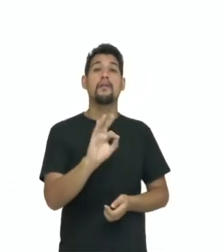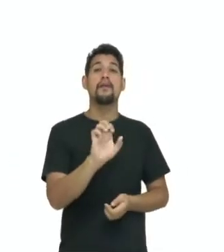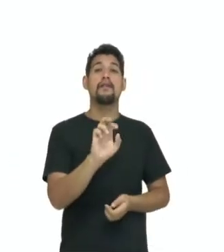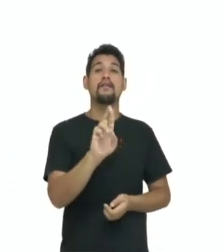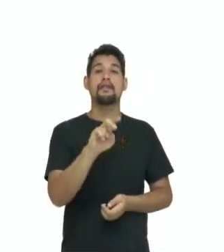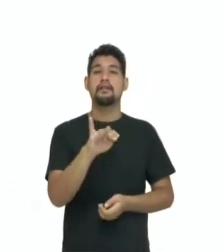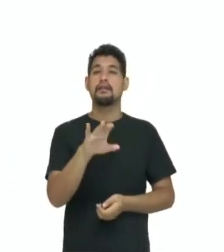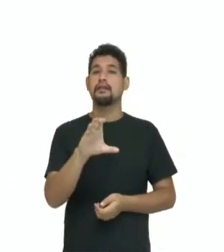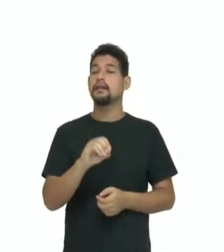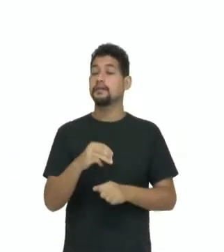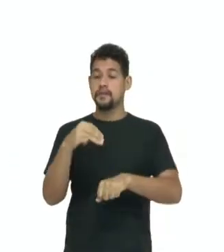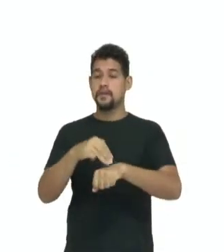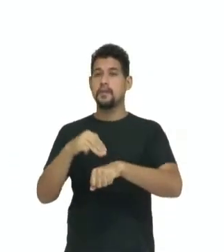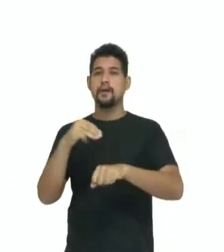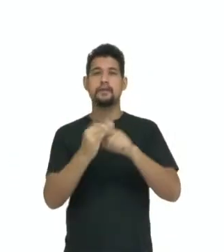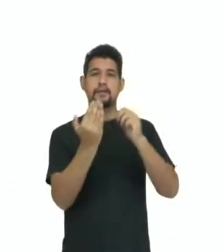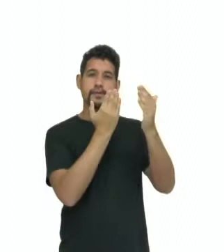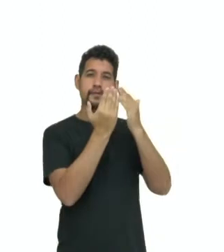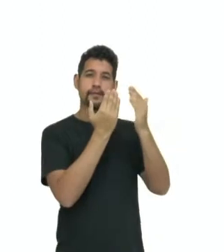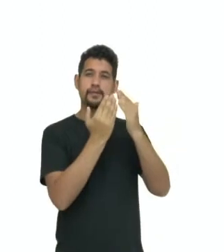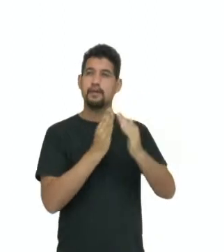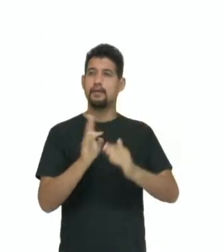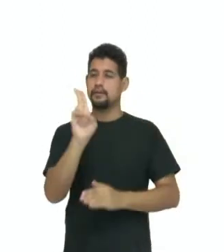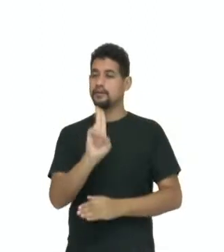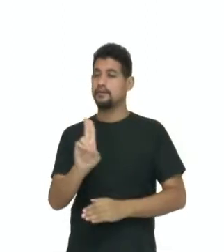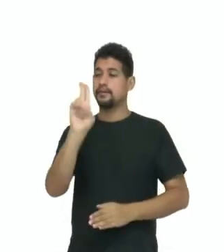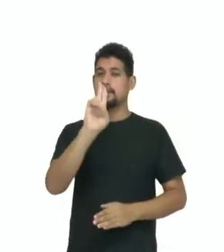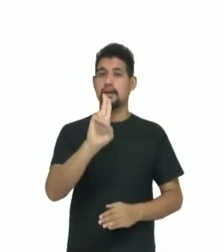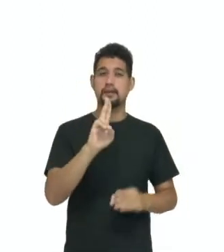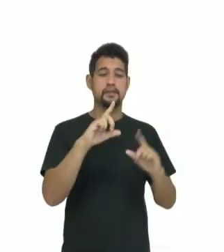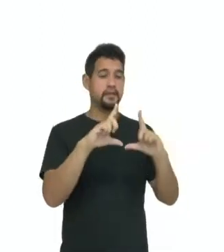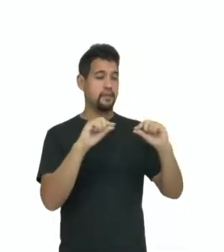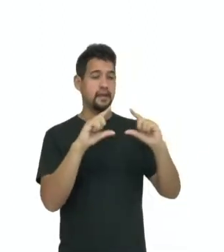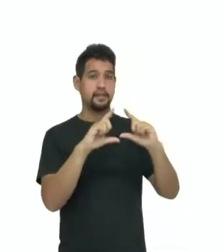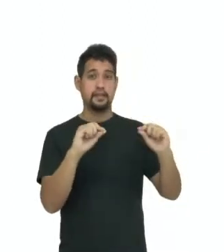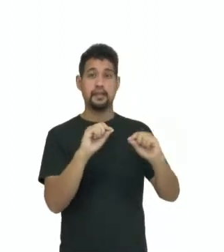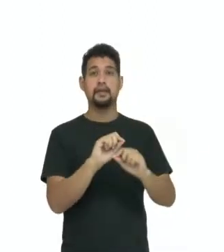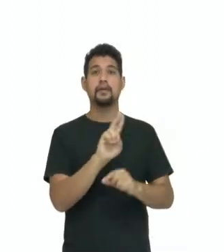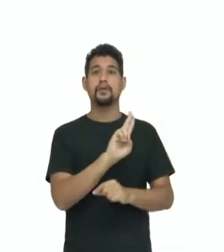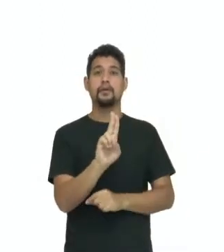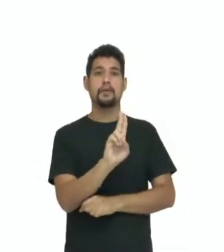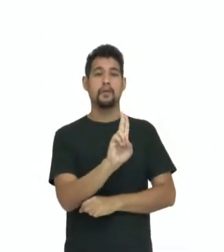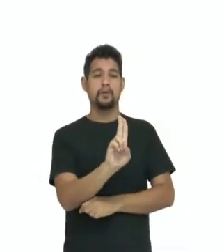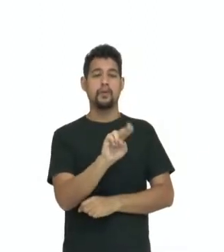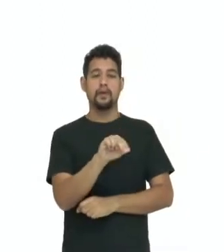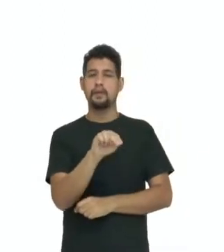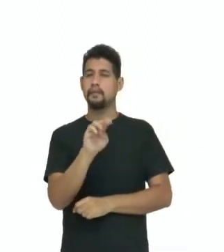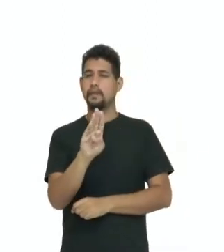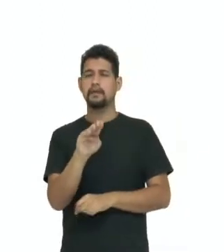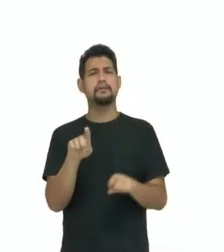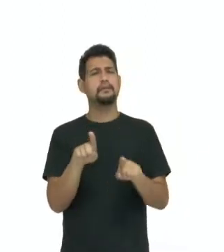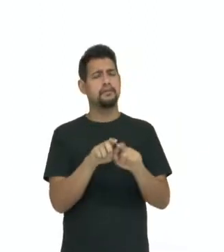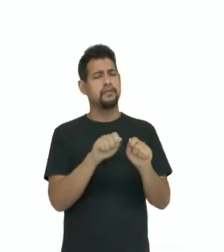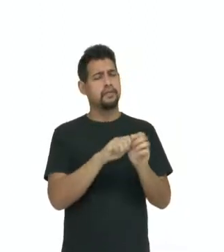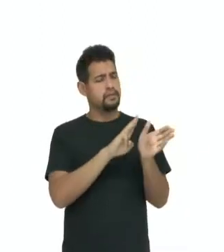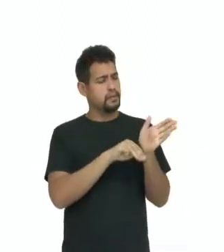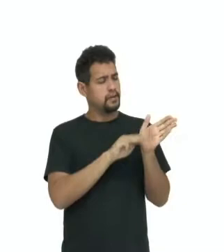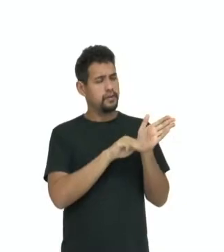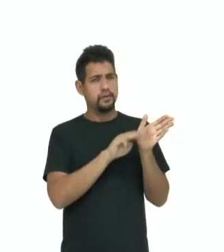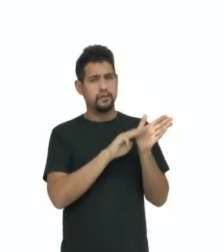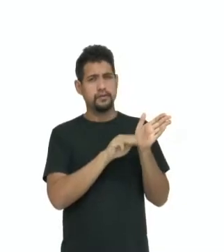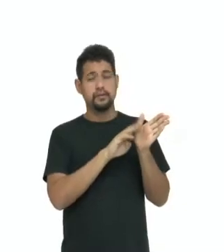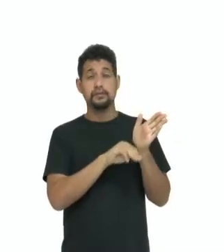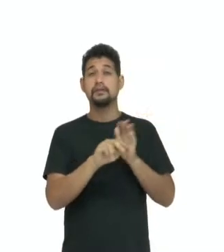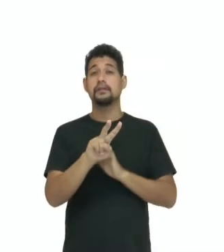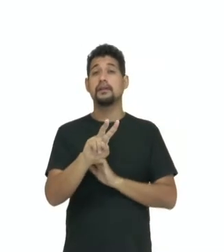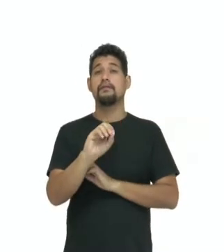mestre em psicologia pela Universidade de Brasília, UNB, que desenvolveu uma metodologia